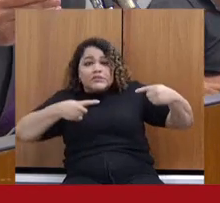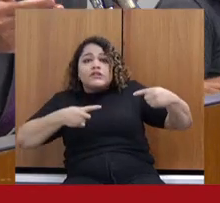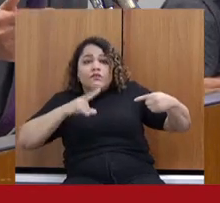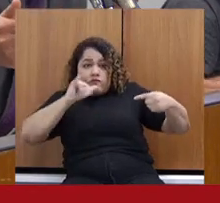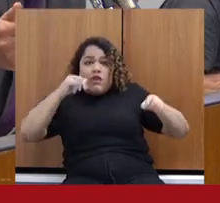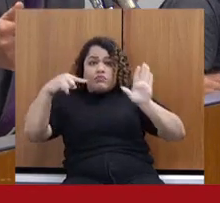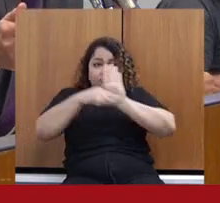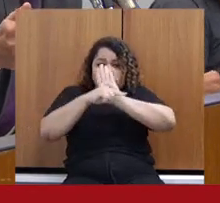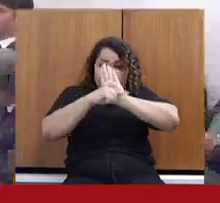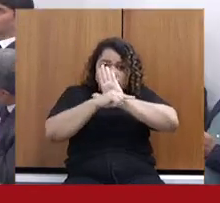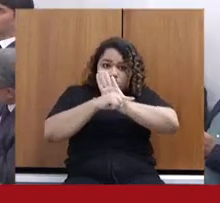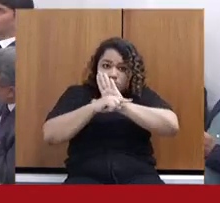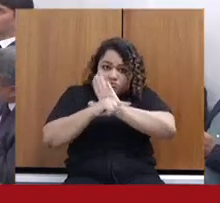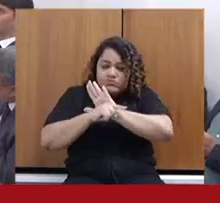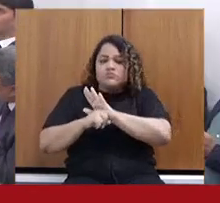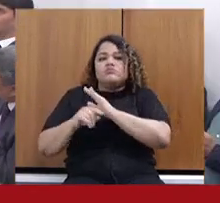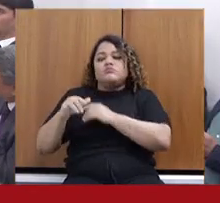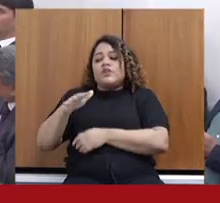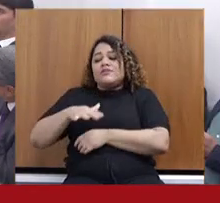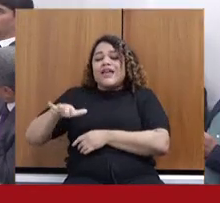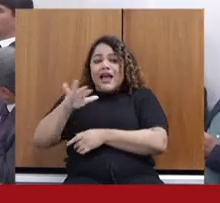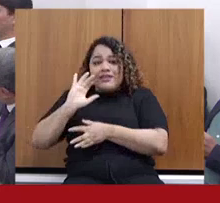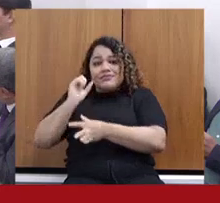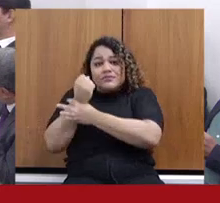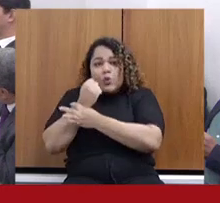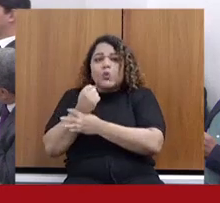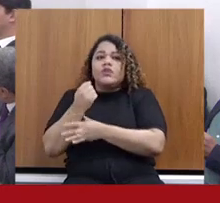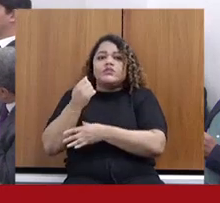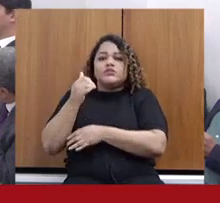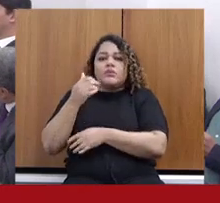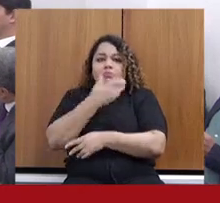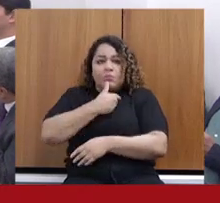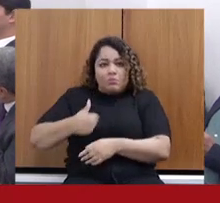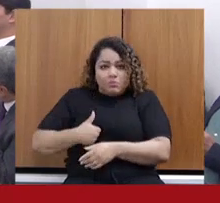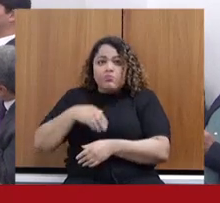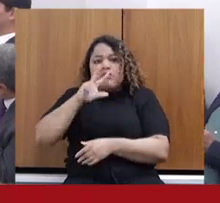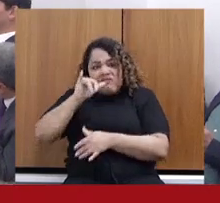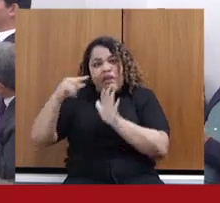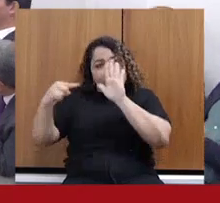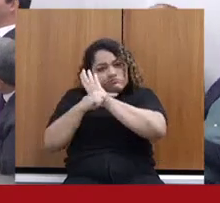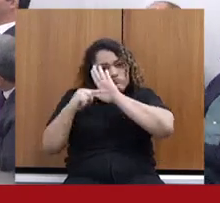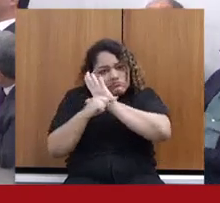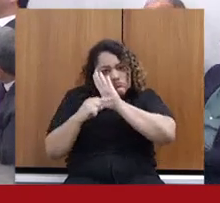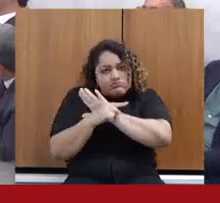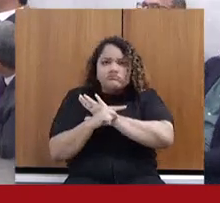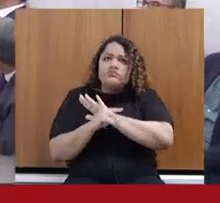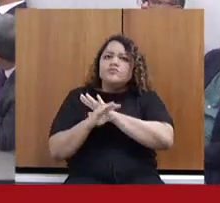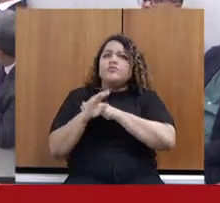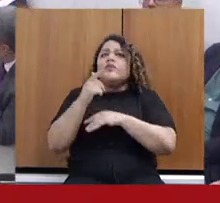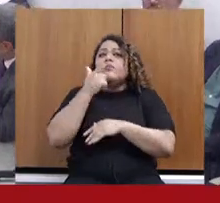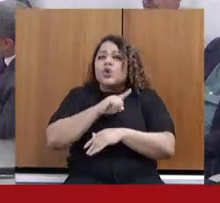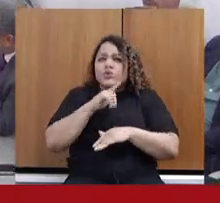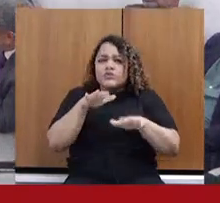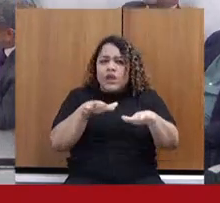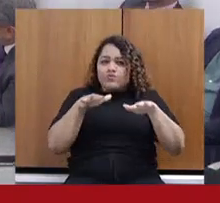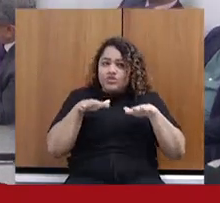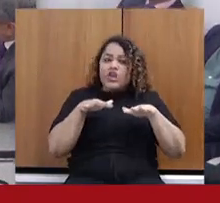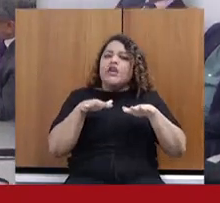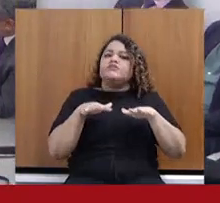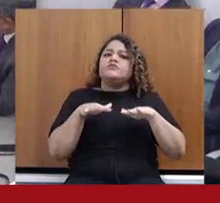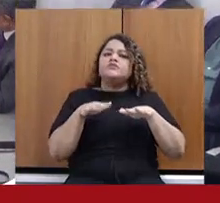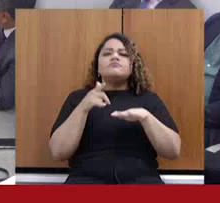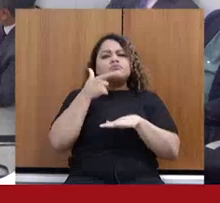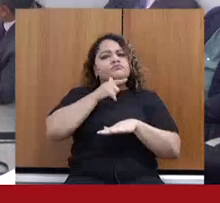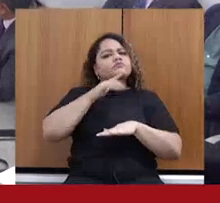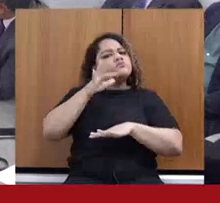área de segurança pública. Então, para que a gente possa ter uma audiência no seu alto nível, é preciso